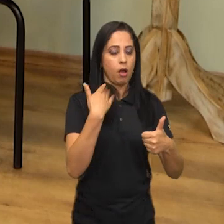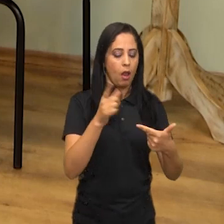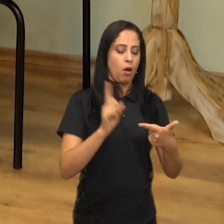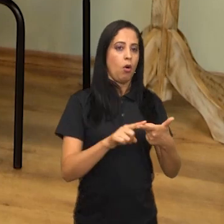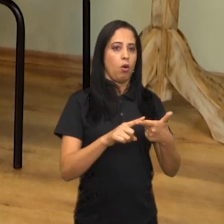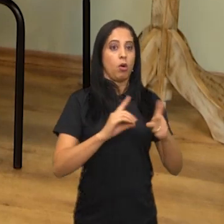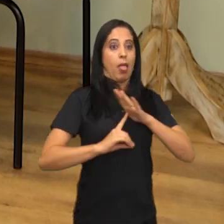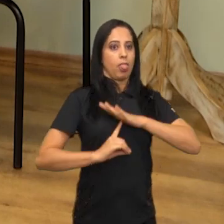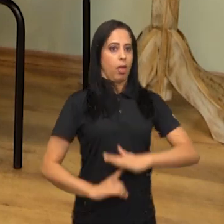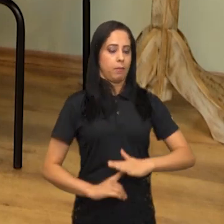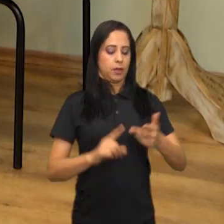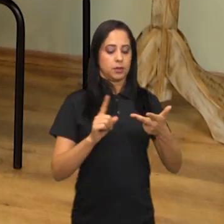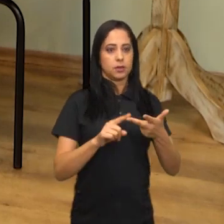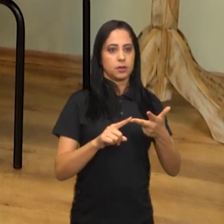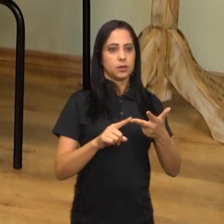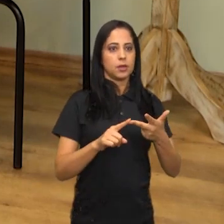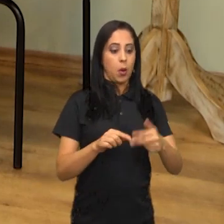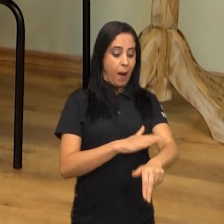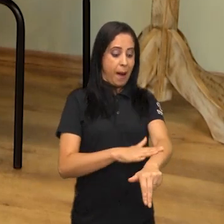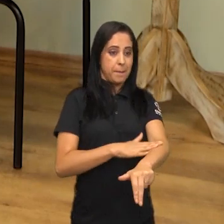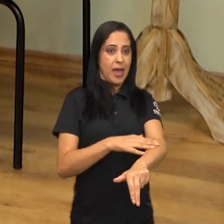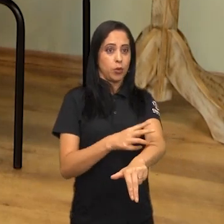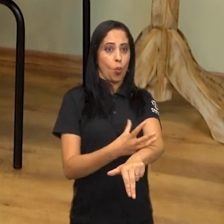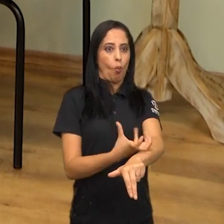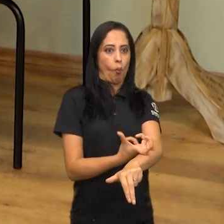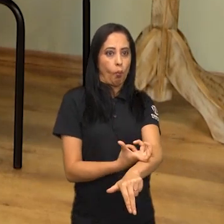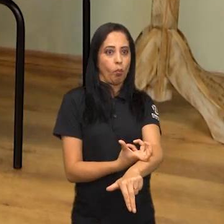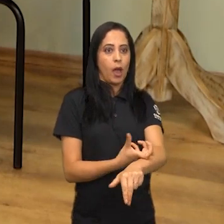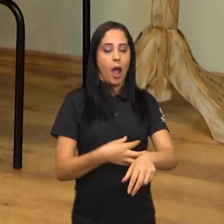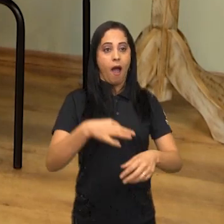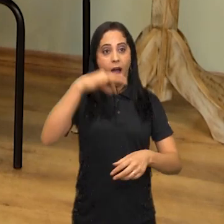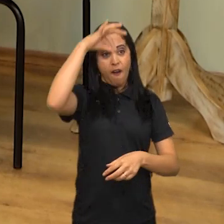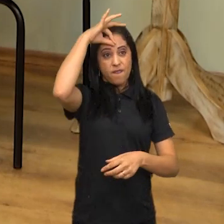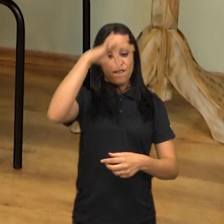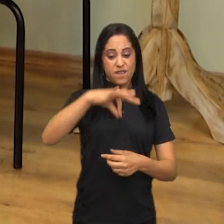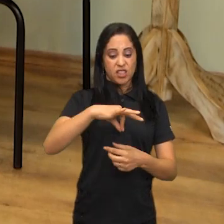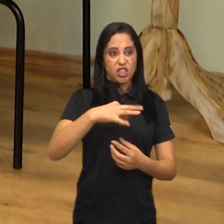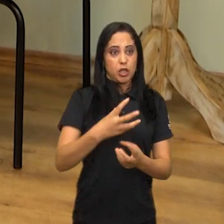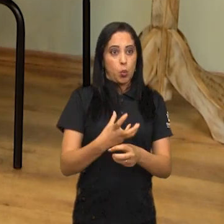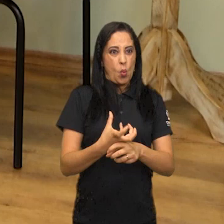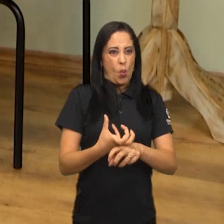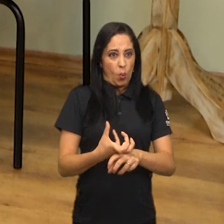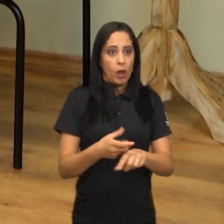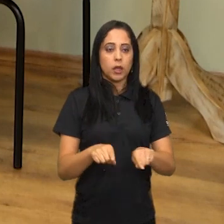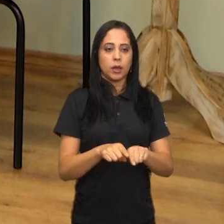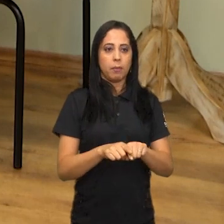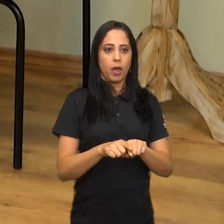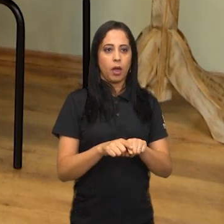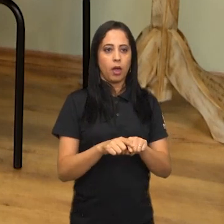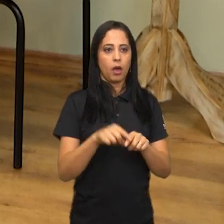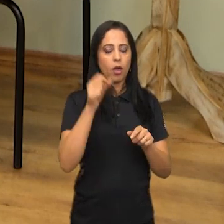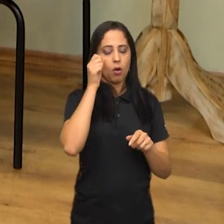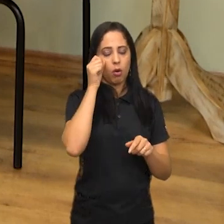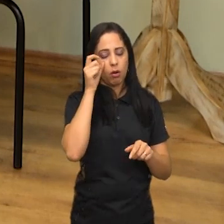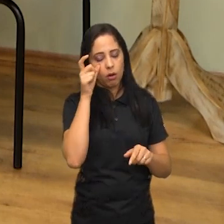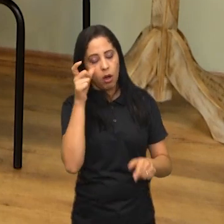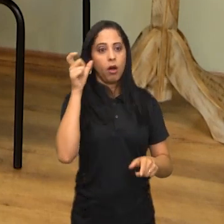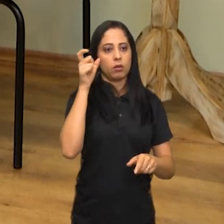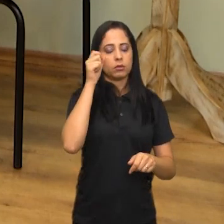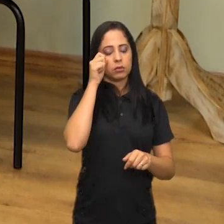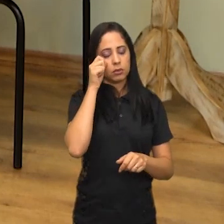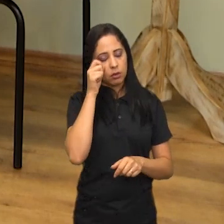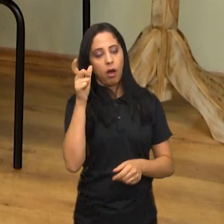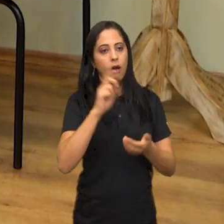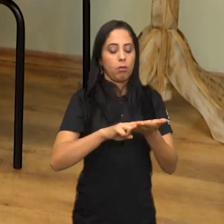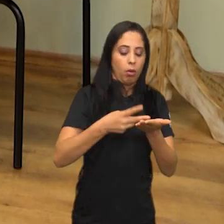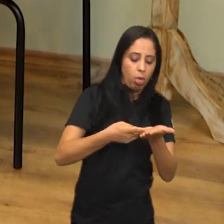tive depressão, eu tive ressecamento de pele, secura vaginal, eu tive insônia, eu tive, além da insônia, um